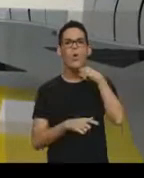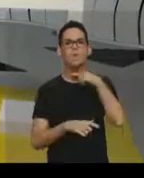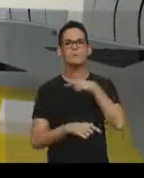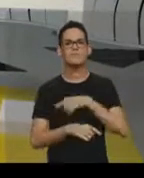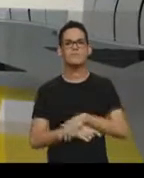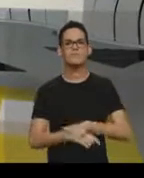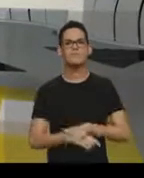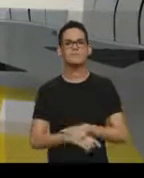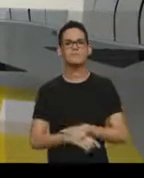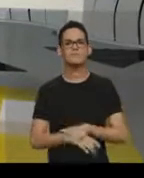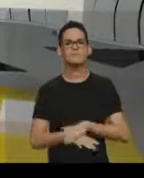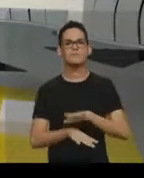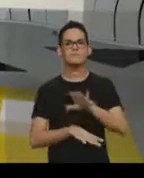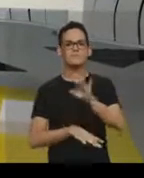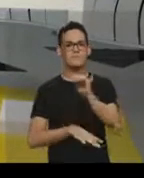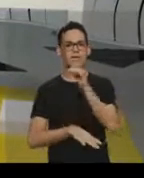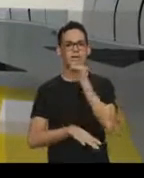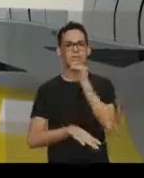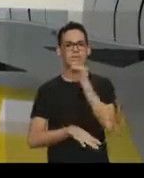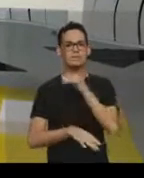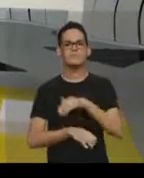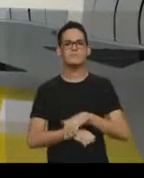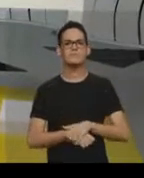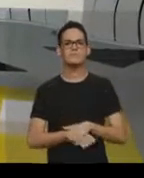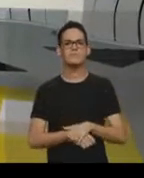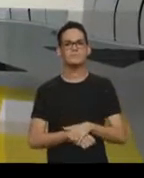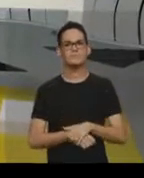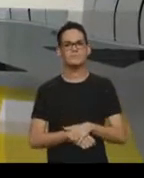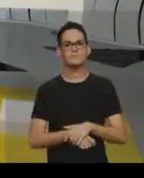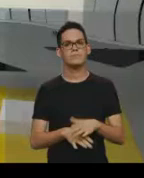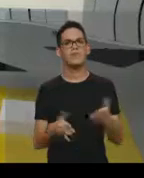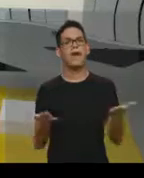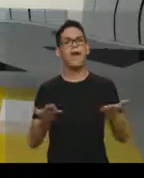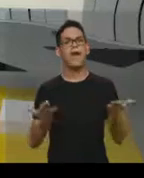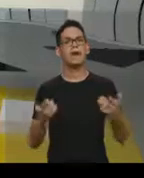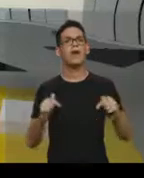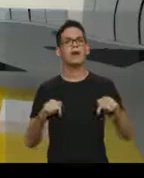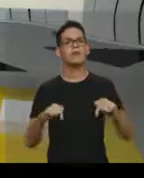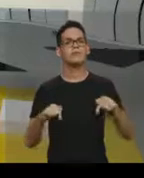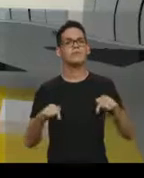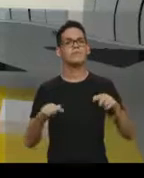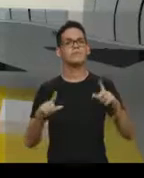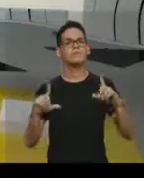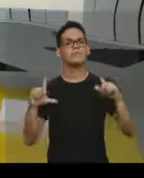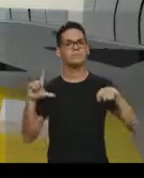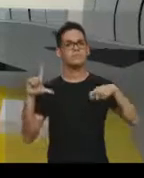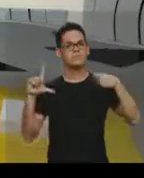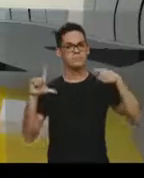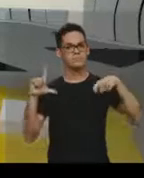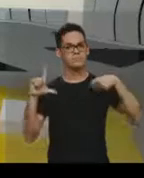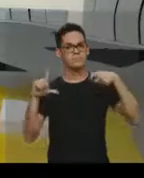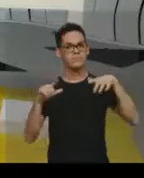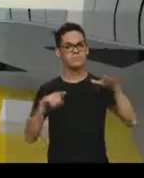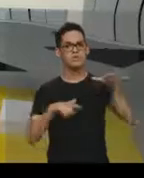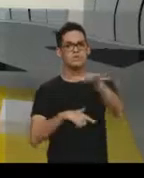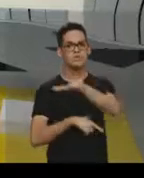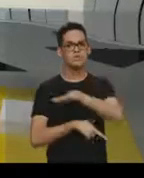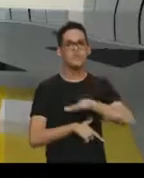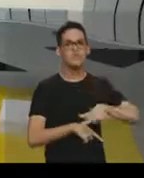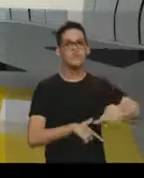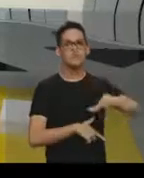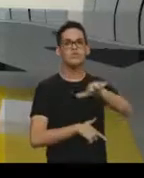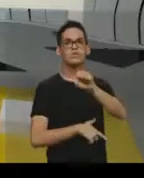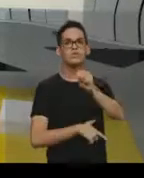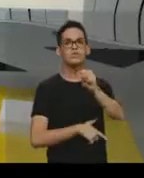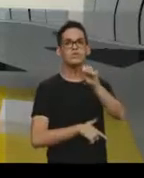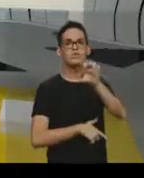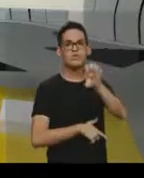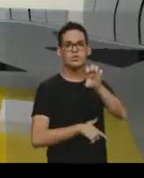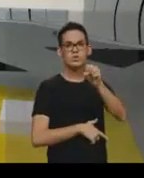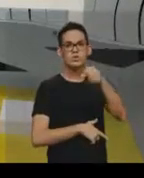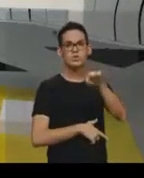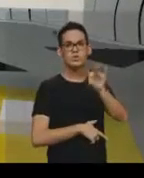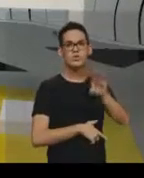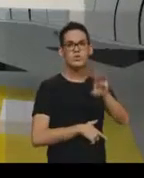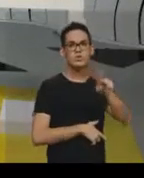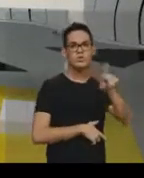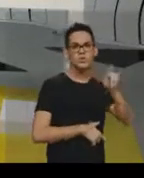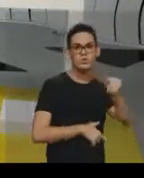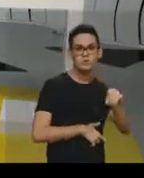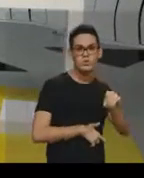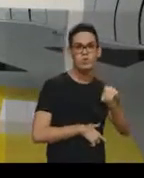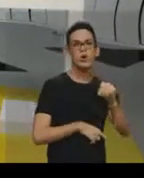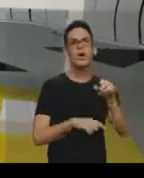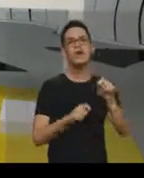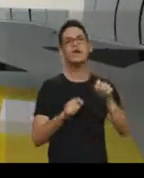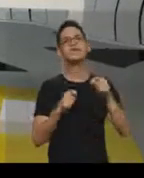objetos. O que acontece? Como aqui nós estamos em um estúdio, esse plano geral, provavelmente ele não será